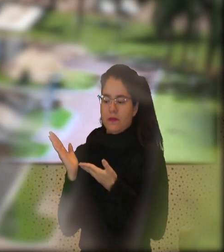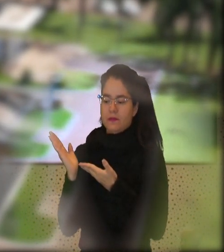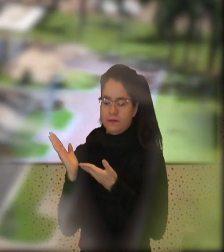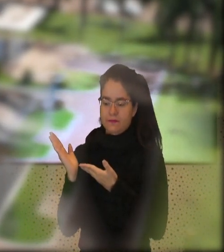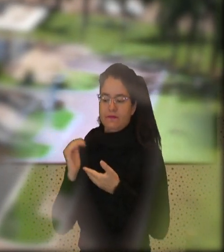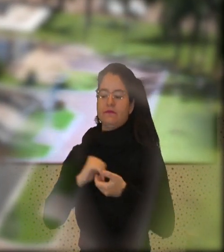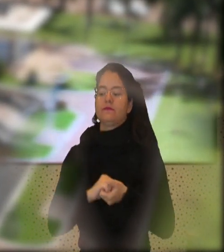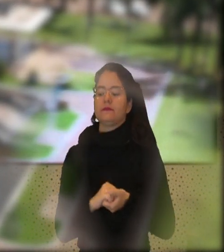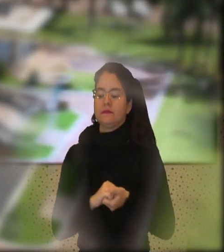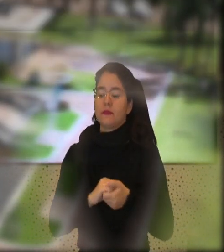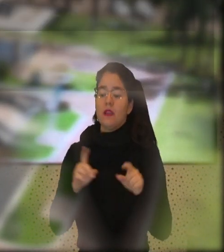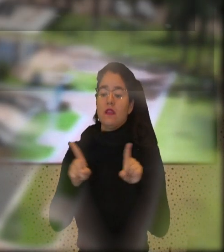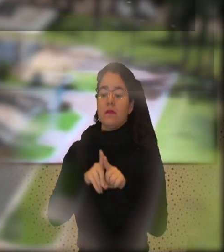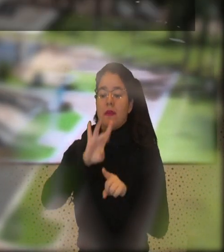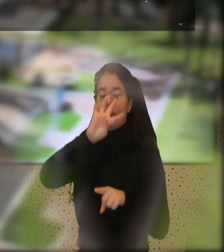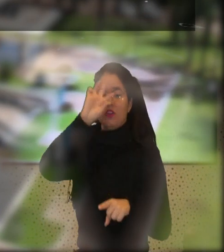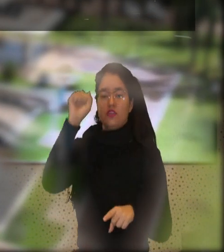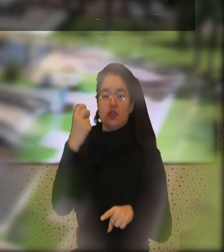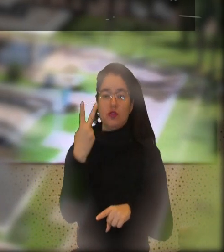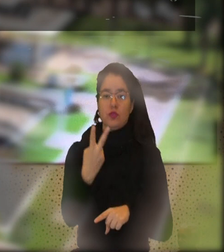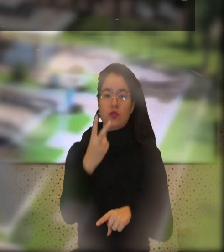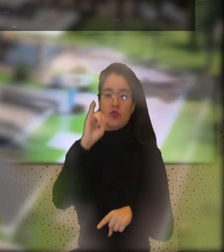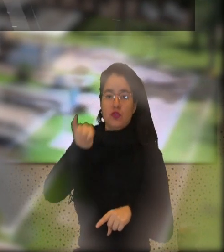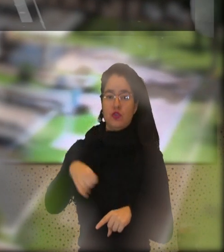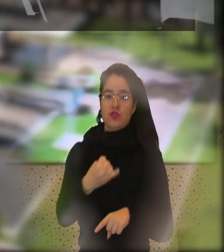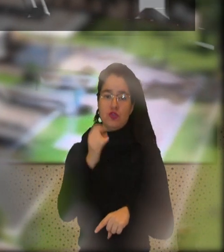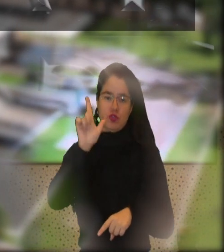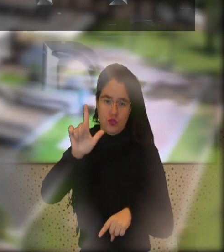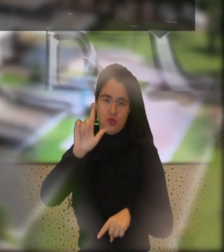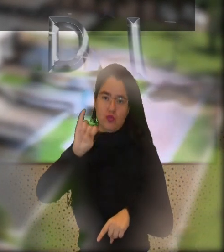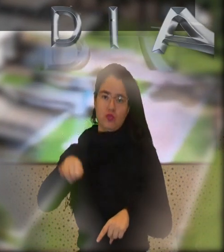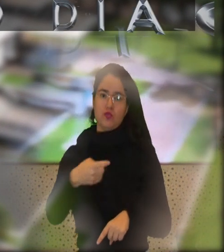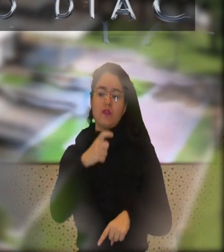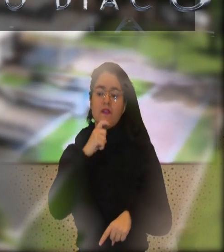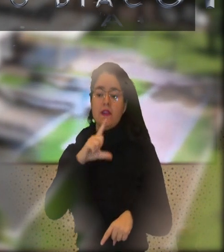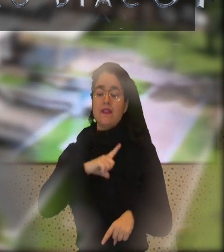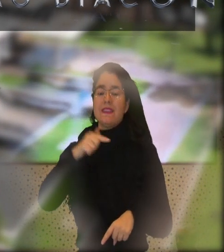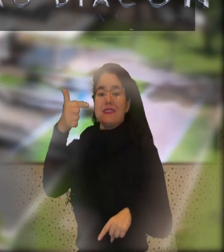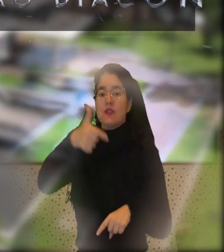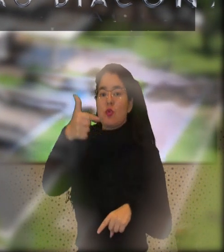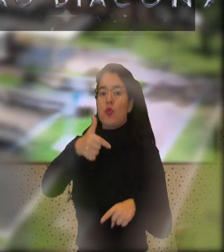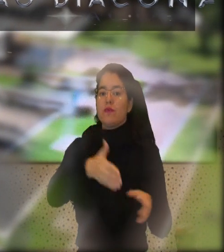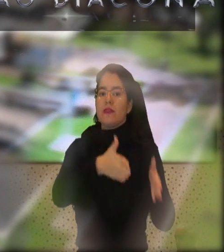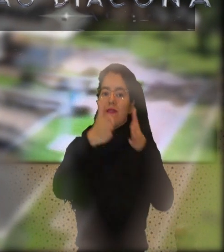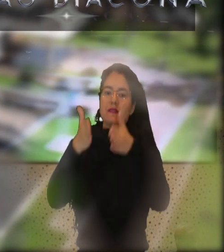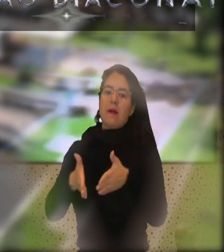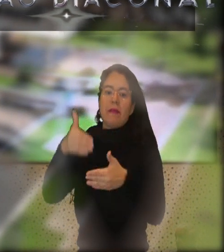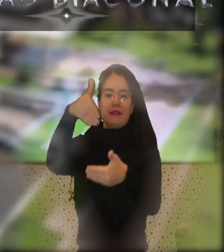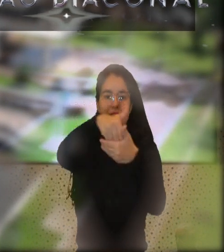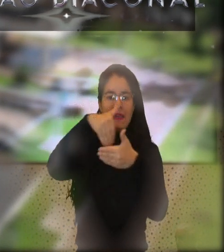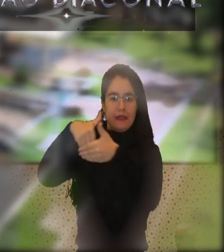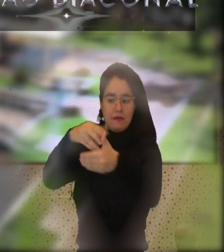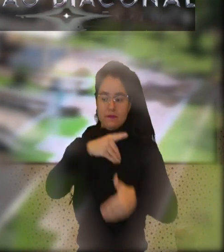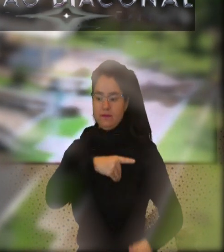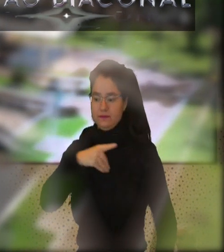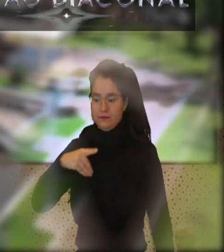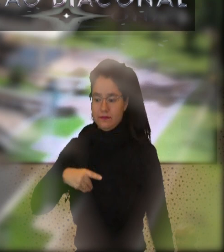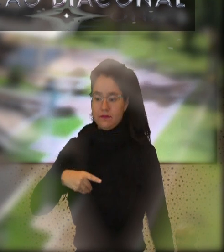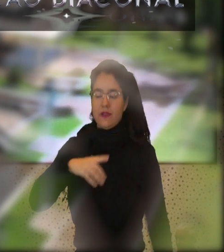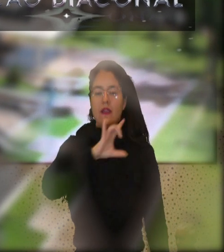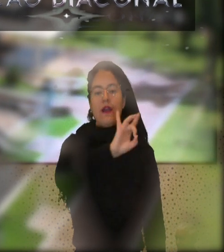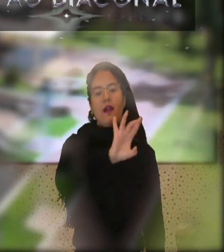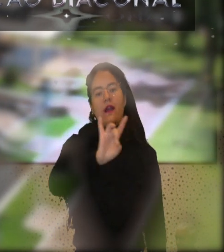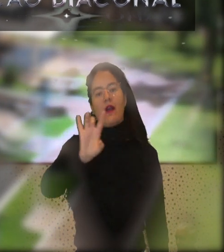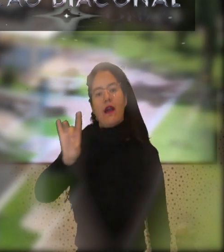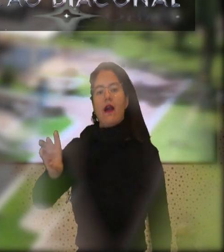recadastramento@imbb.org.br. No dia 2 de julho, teremos a segunda etapa da eleição diaconal. Cada membro da Igreja Memorial